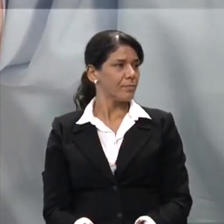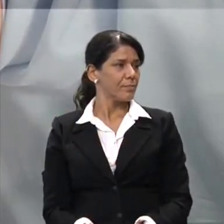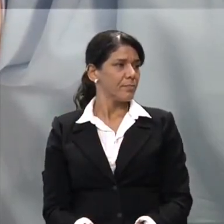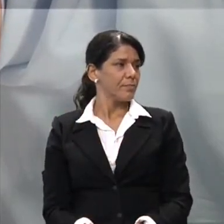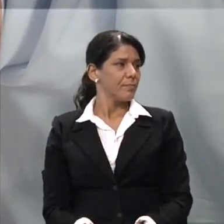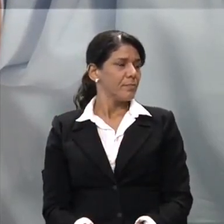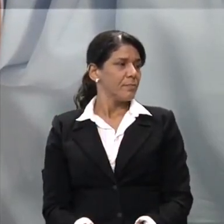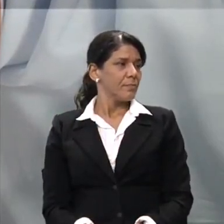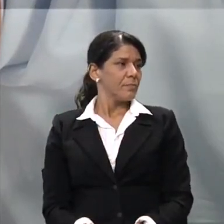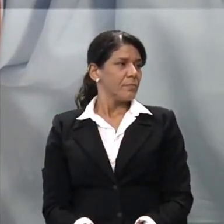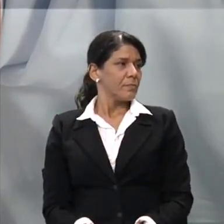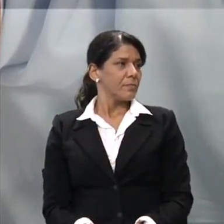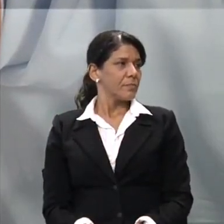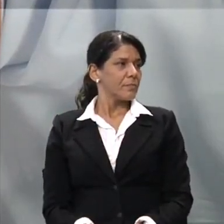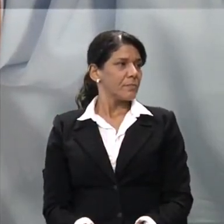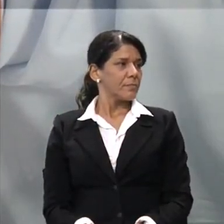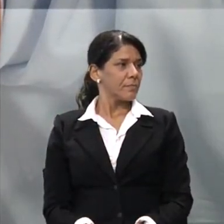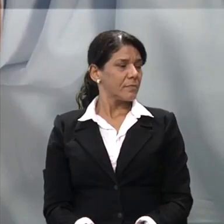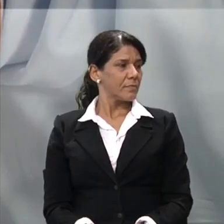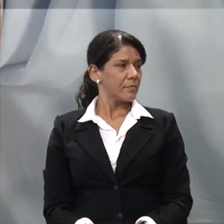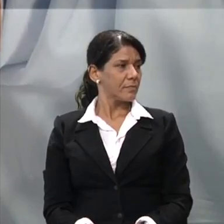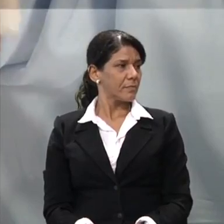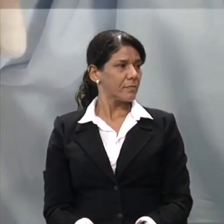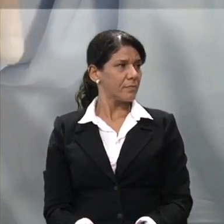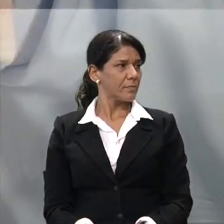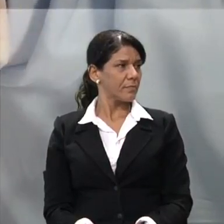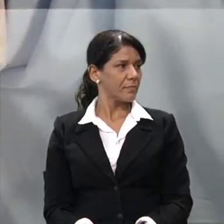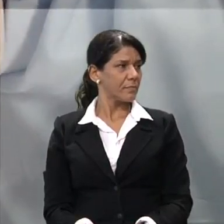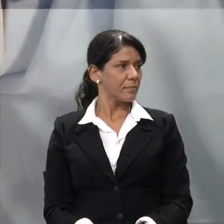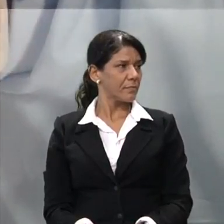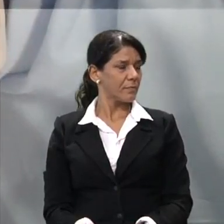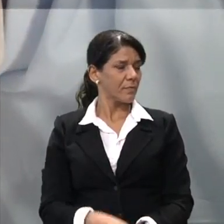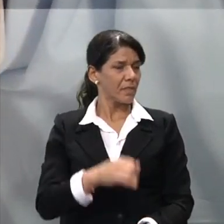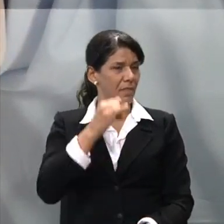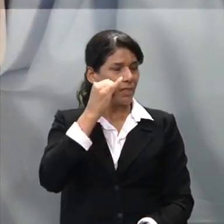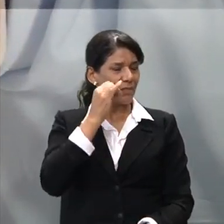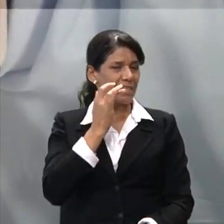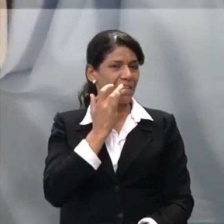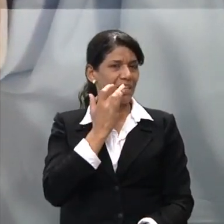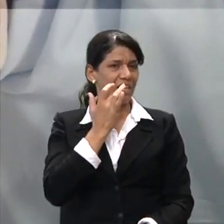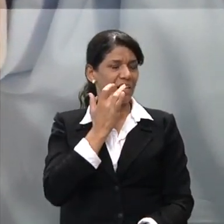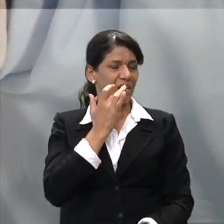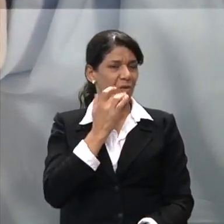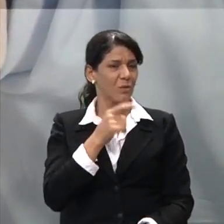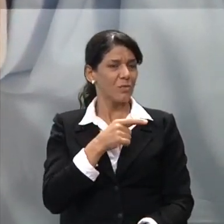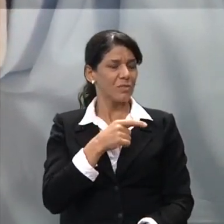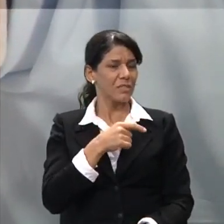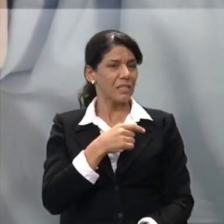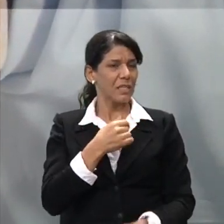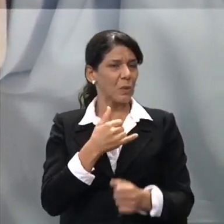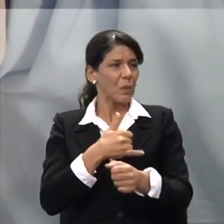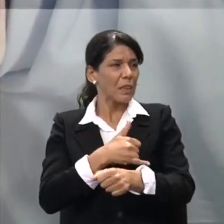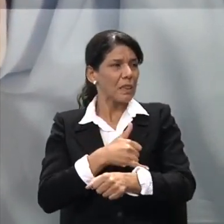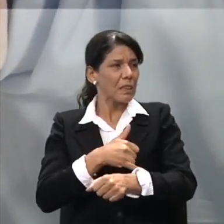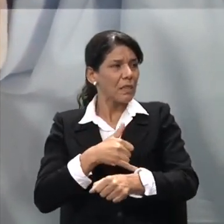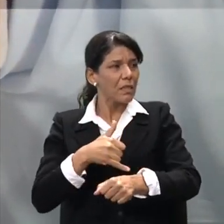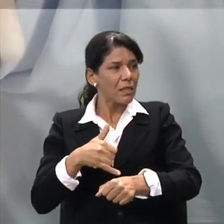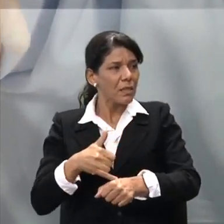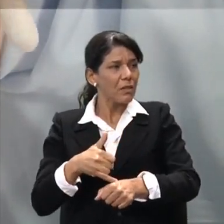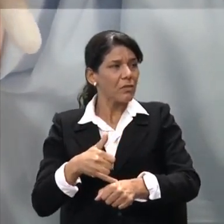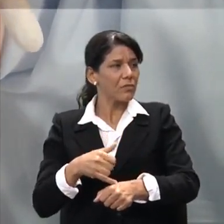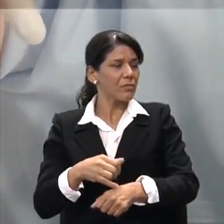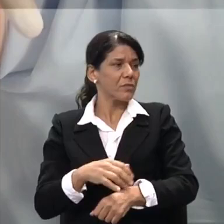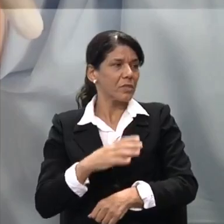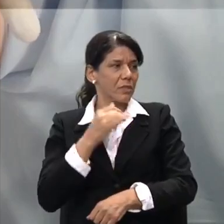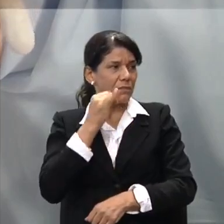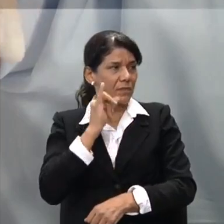agulha, para que a gente não atinja nenhum osso e muito menos nenhum nervo proveniente ali desse